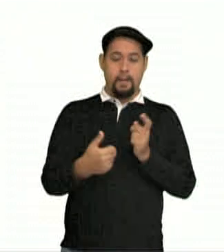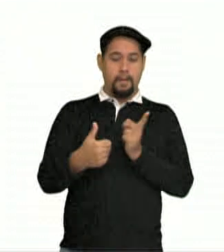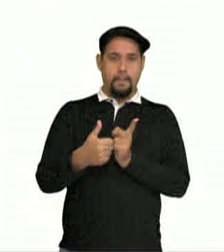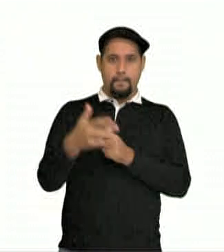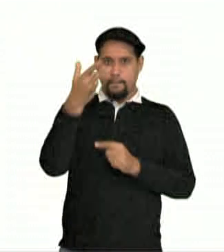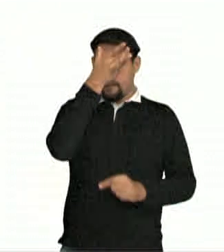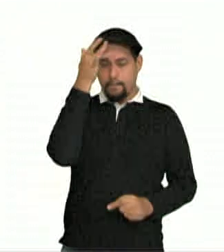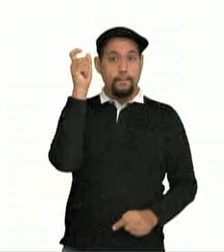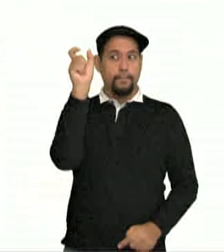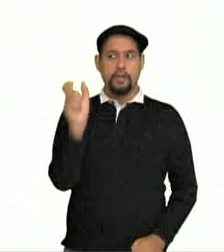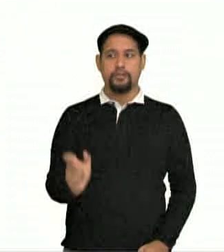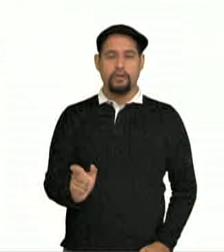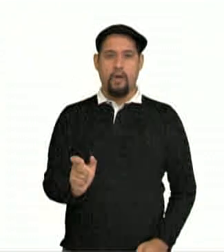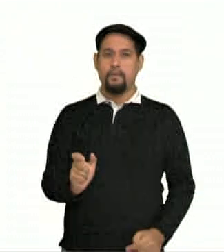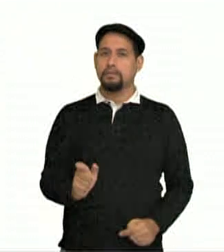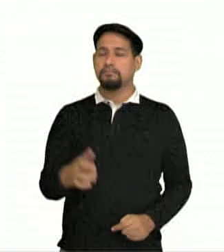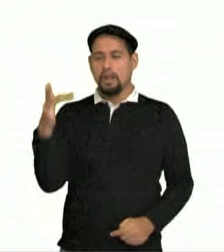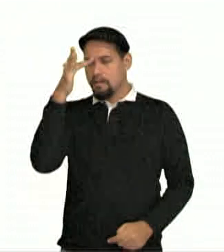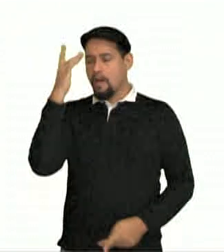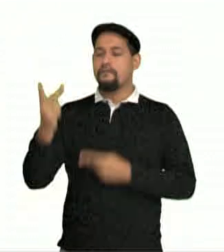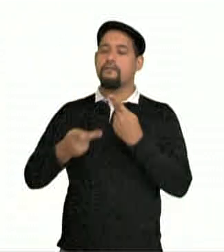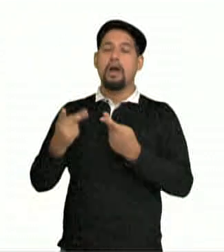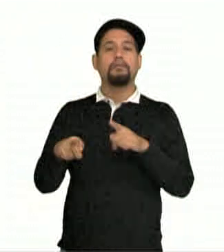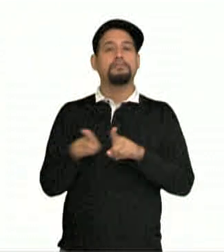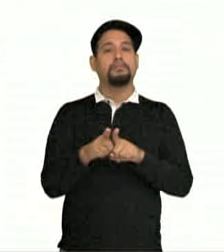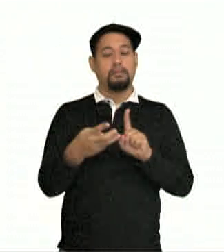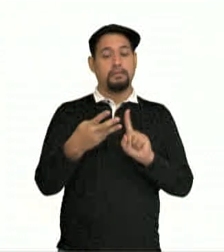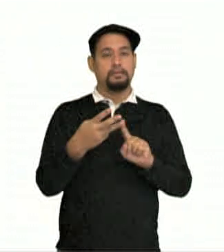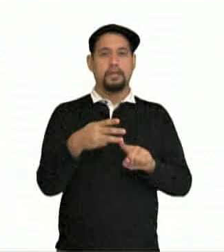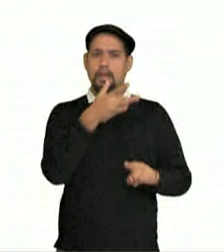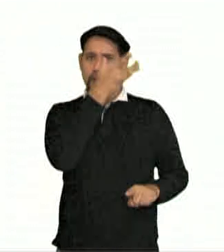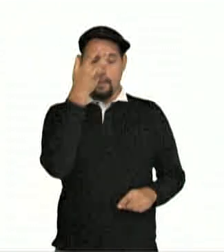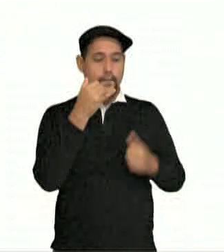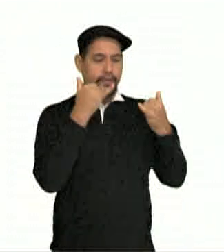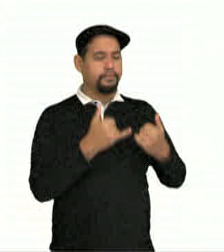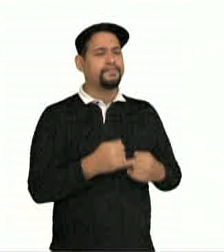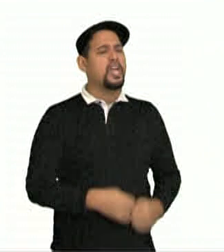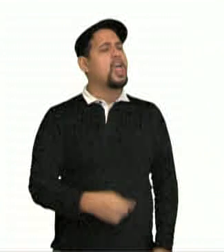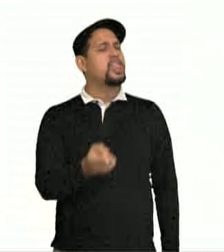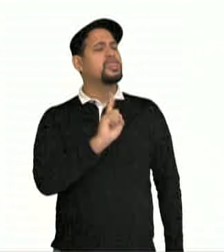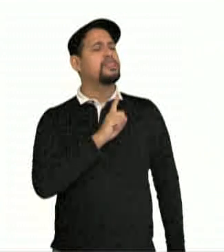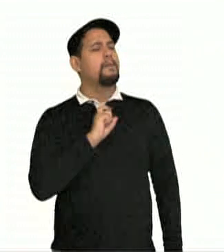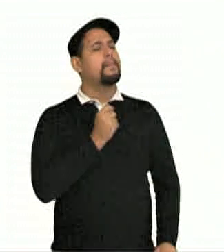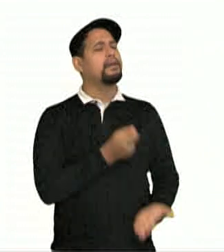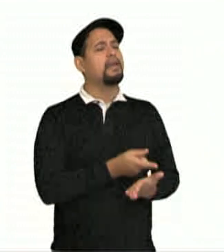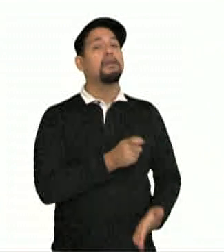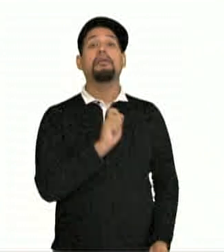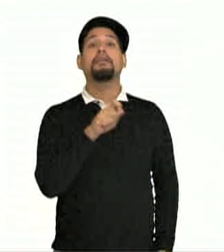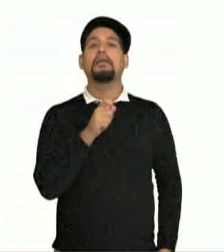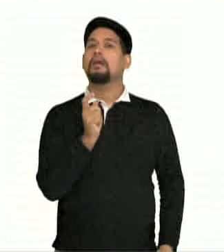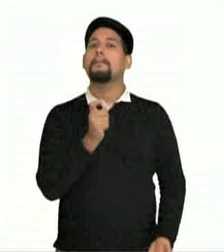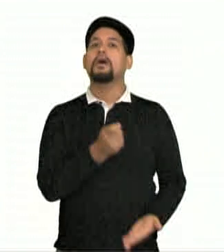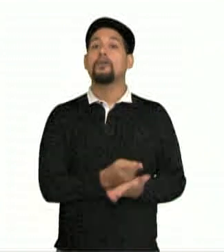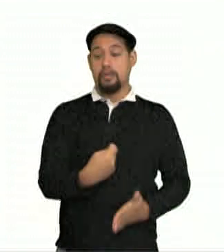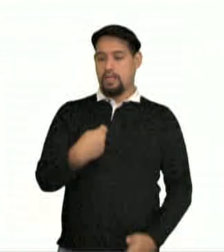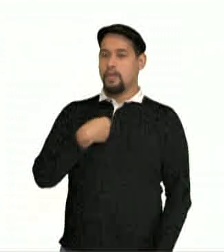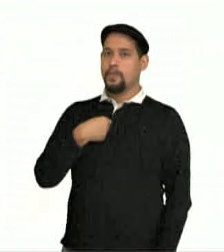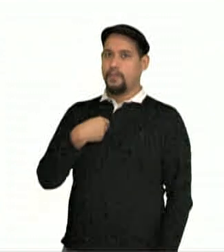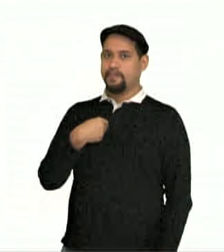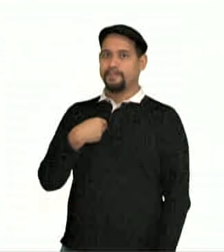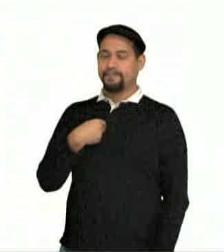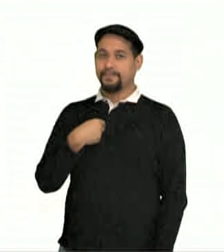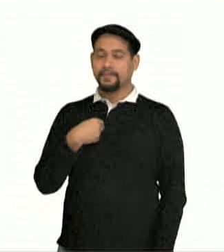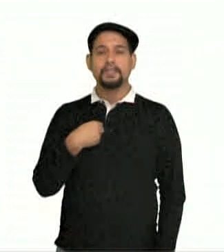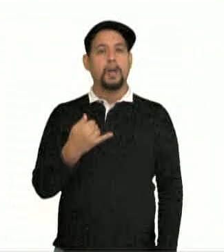os personagens falam, e na terceira para o narrador. Ó, observe. Não paguei. Quem é que paguei? Eu. Então,